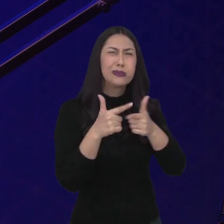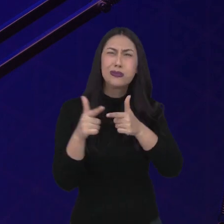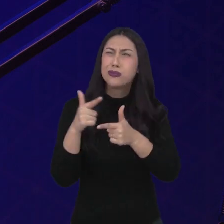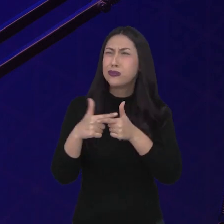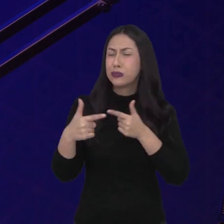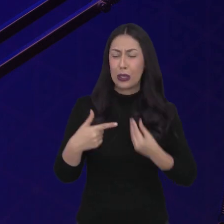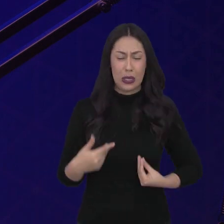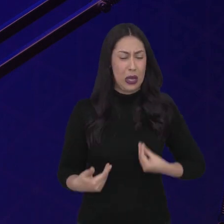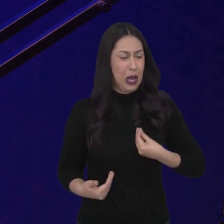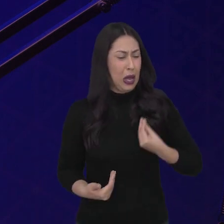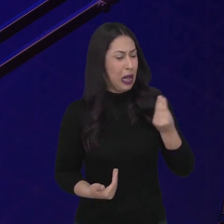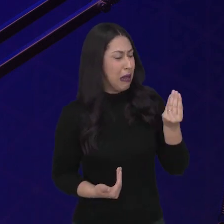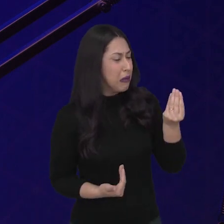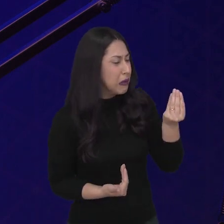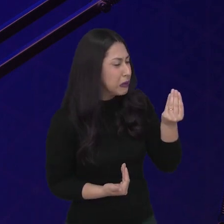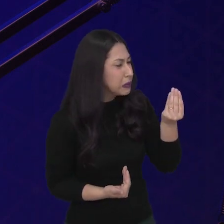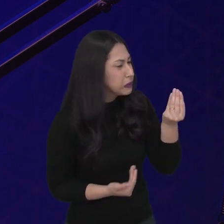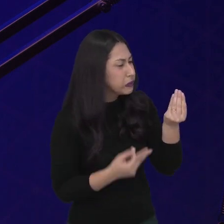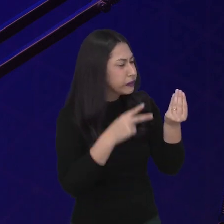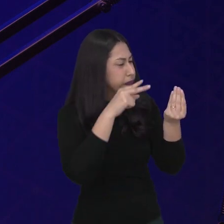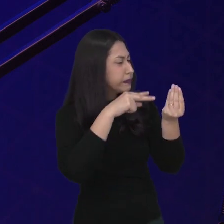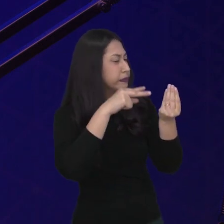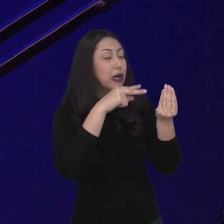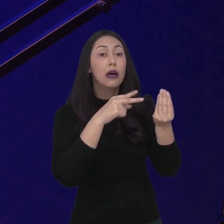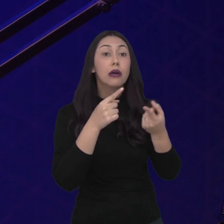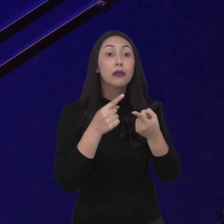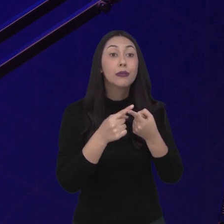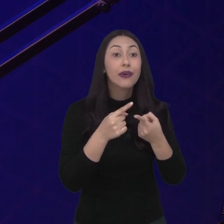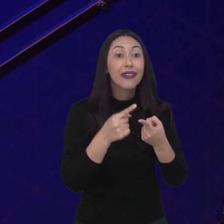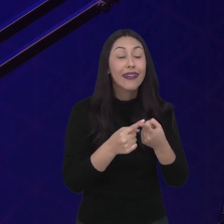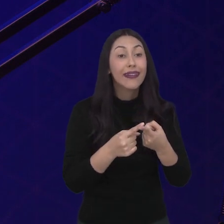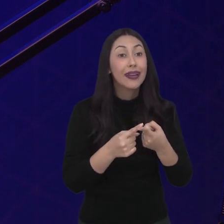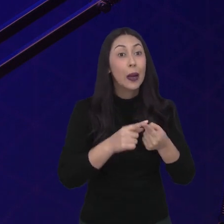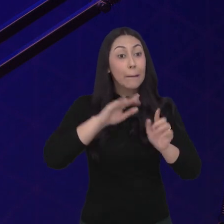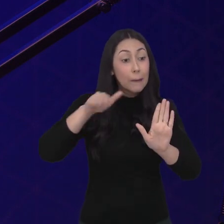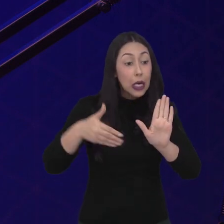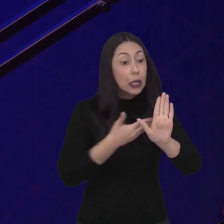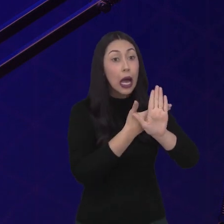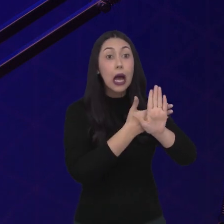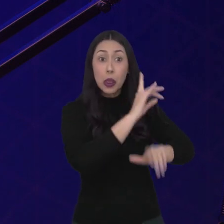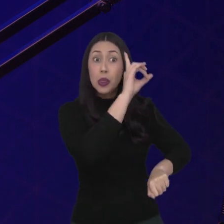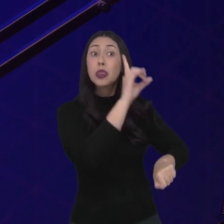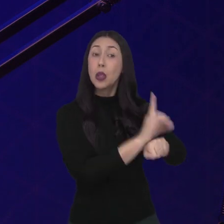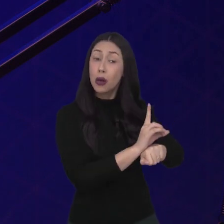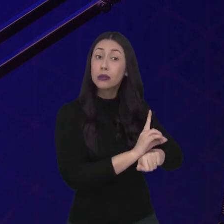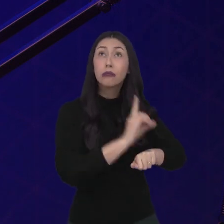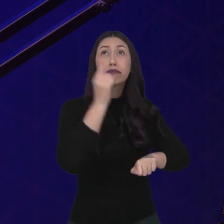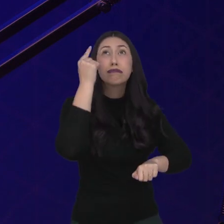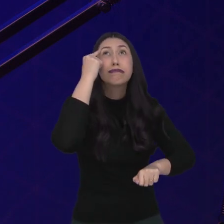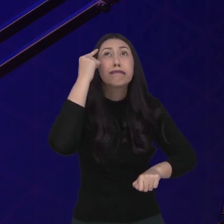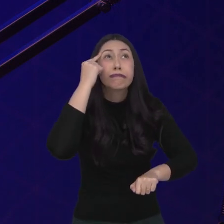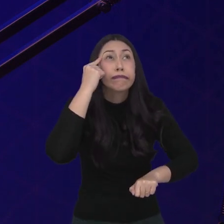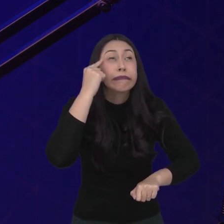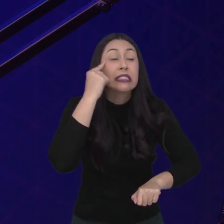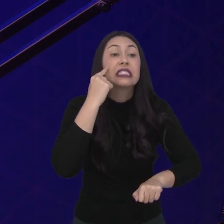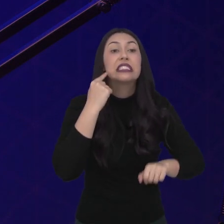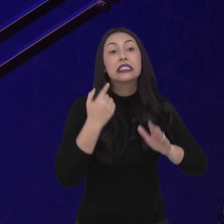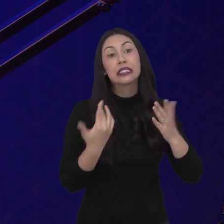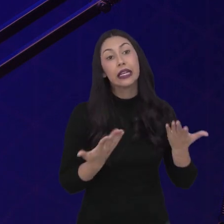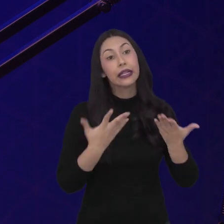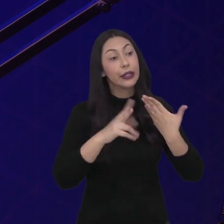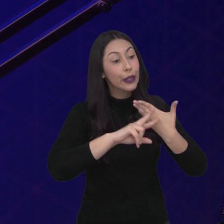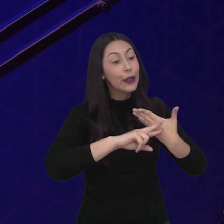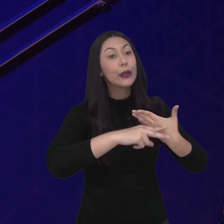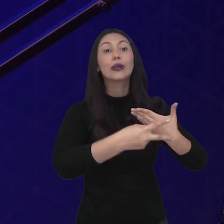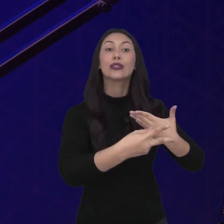Existenciais, questionando a vida. E daí tudo isso acontece porque a dona da boneca tá tendo esses pensamentos. Então tudo isso